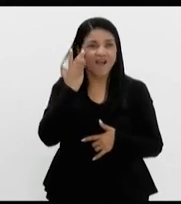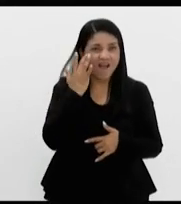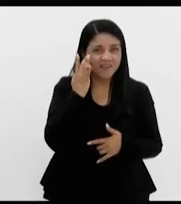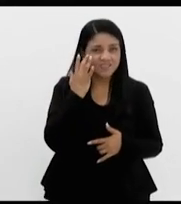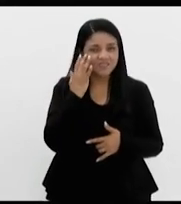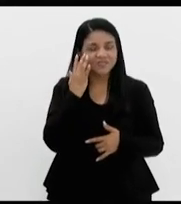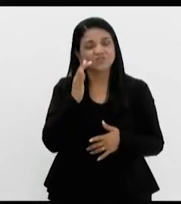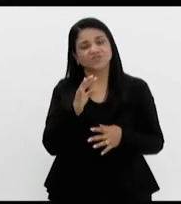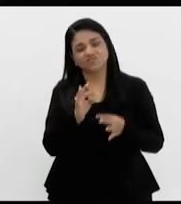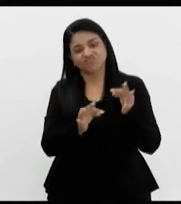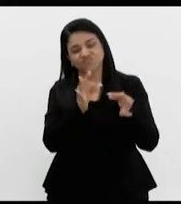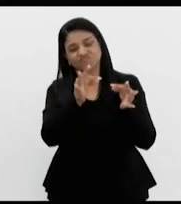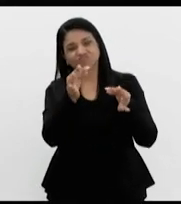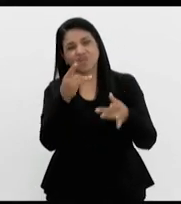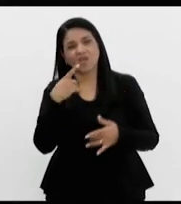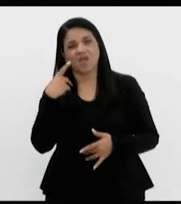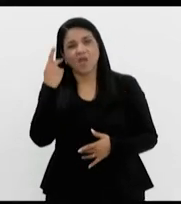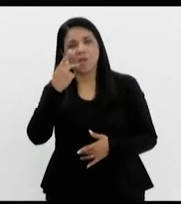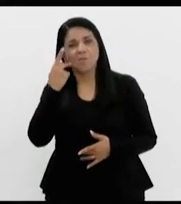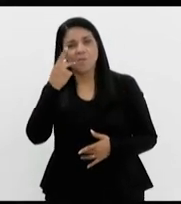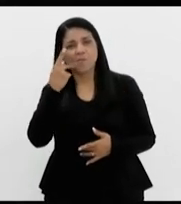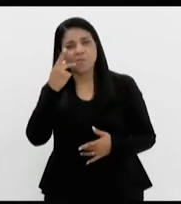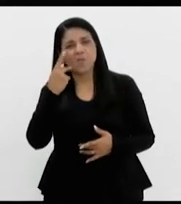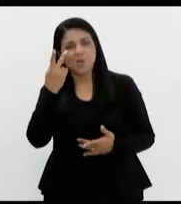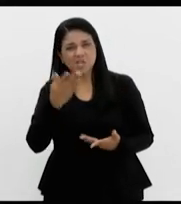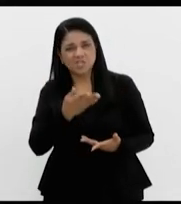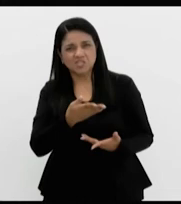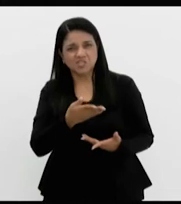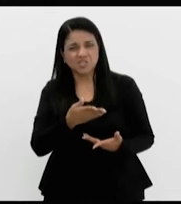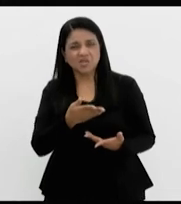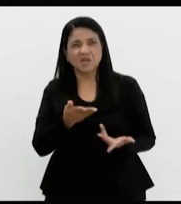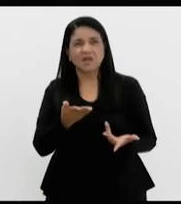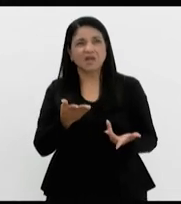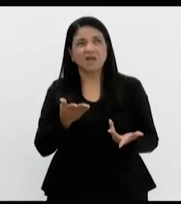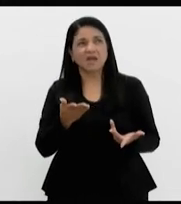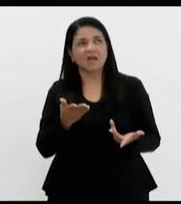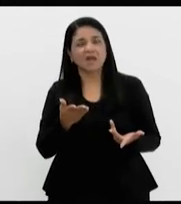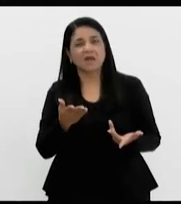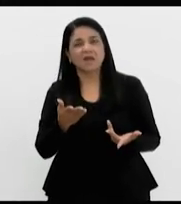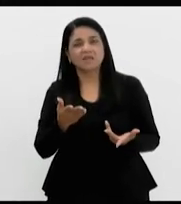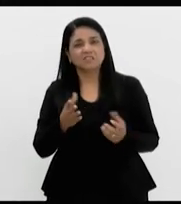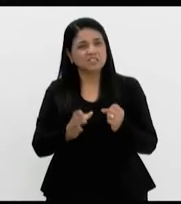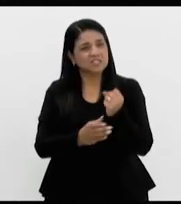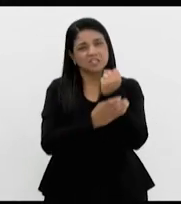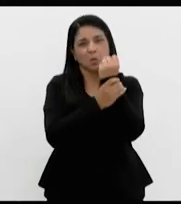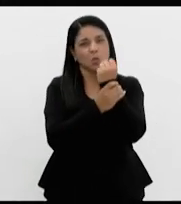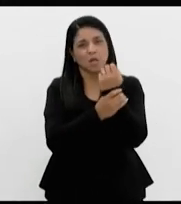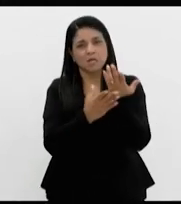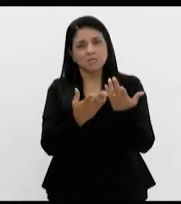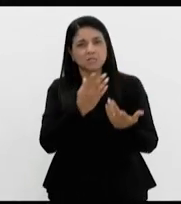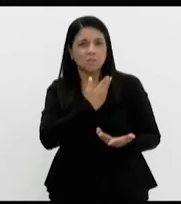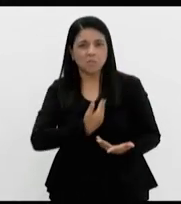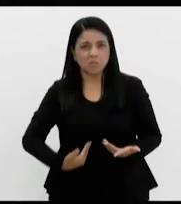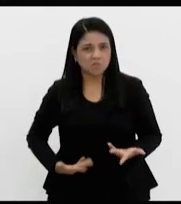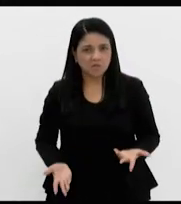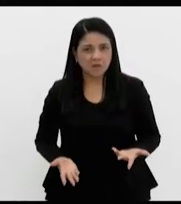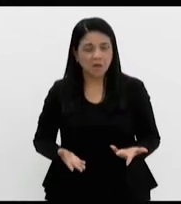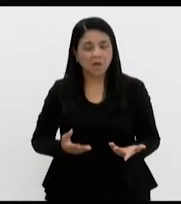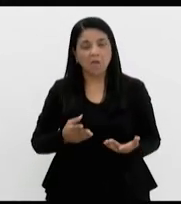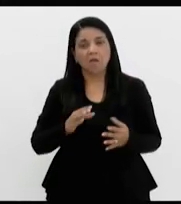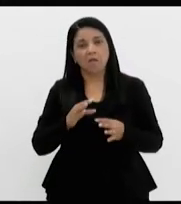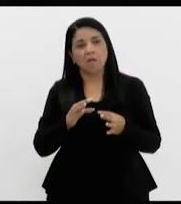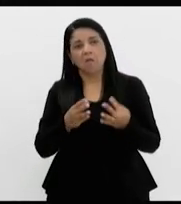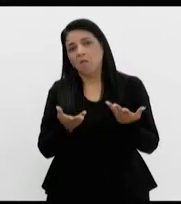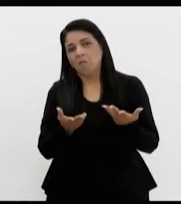uma política higienista, ou que a gente tem que tratar isso como uma política de segurança pública, ou que tem que tratar